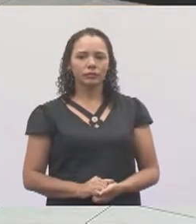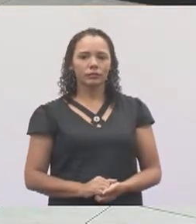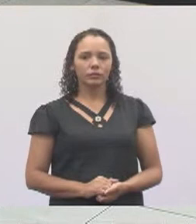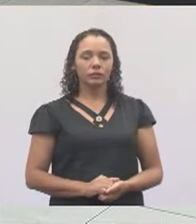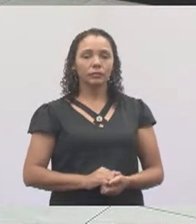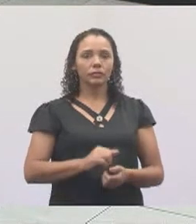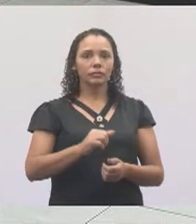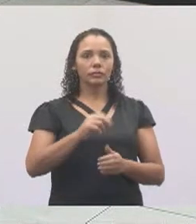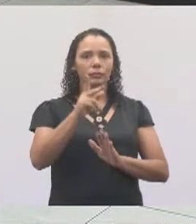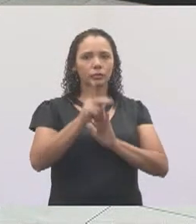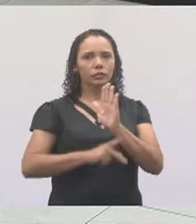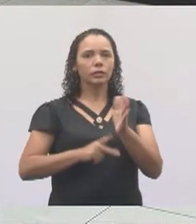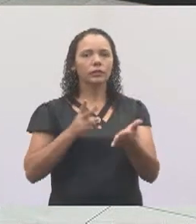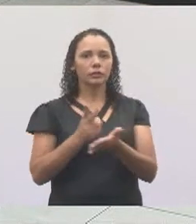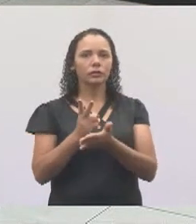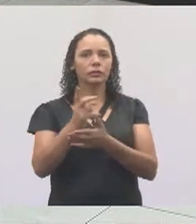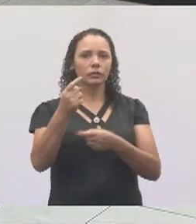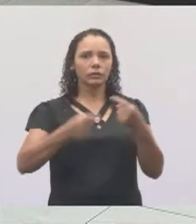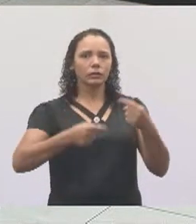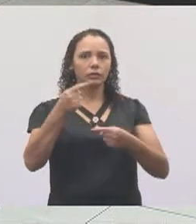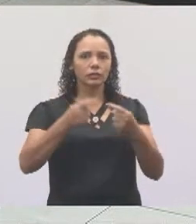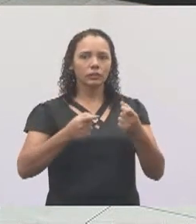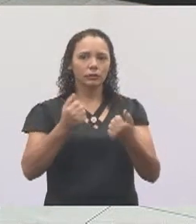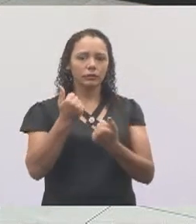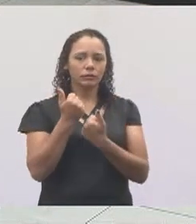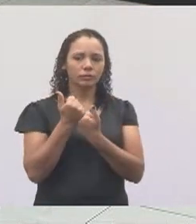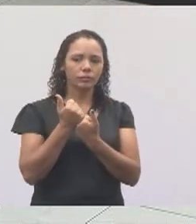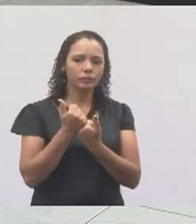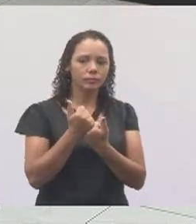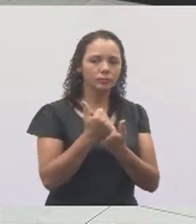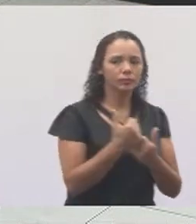O projeto continua em apreciação.